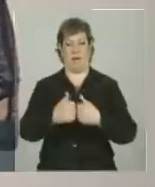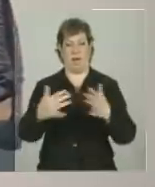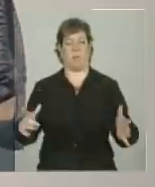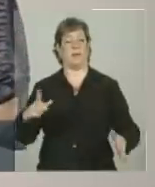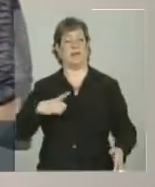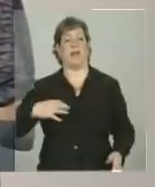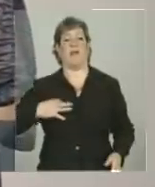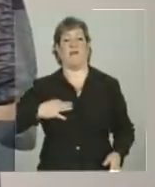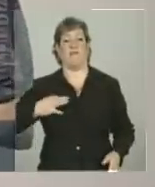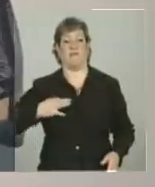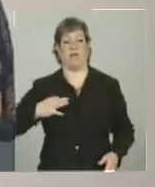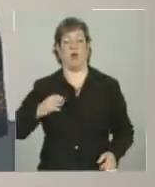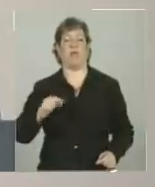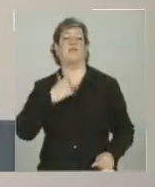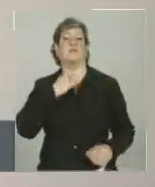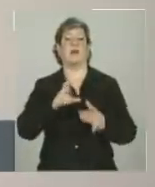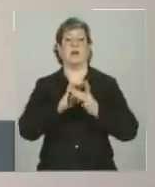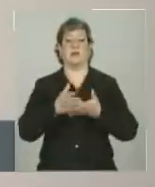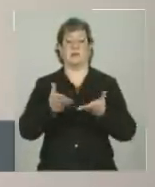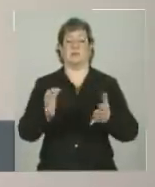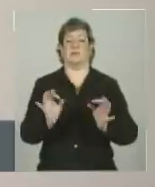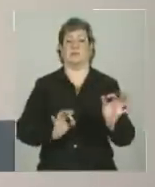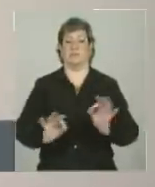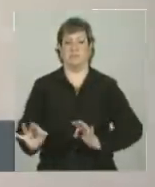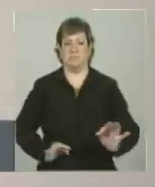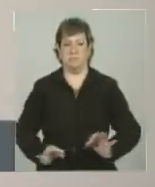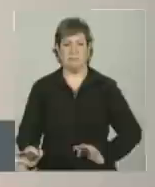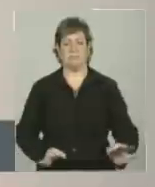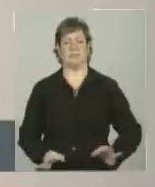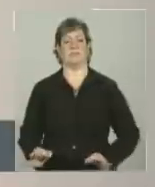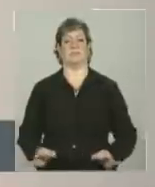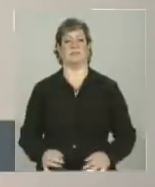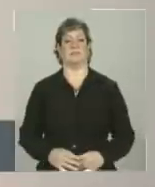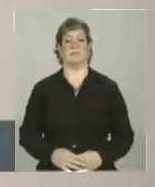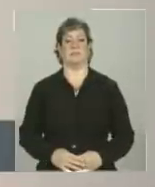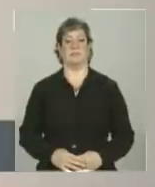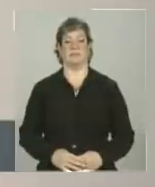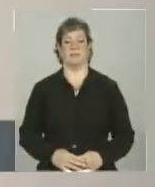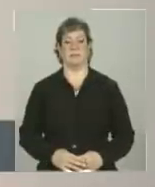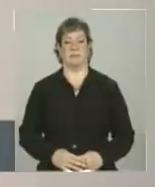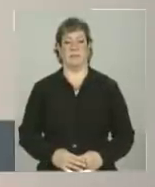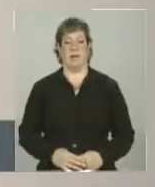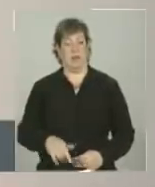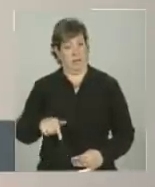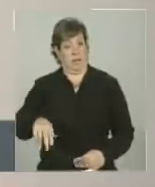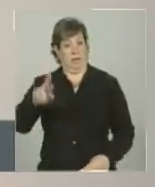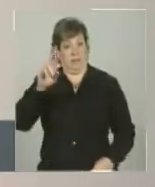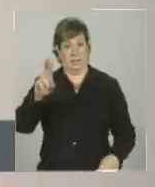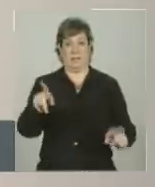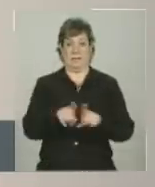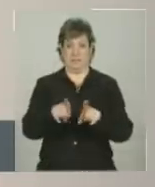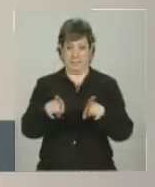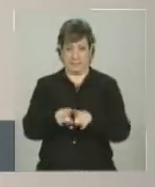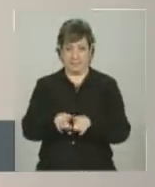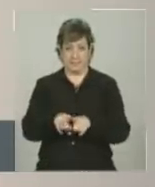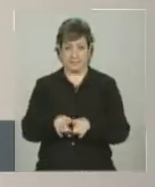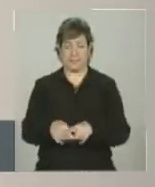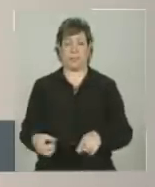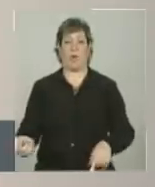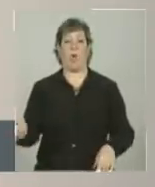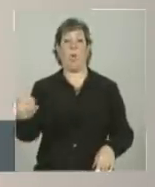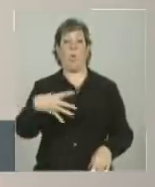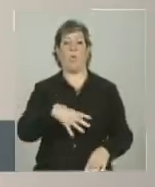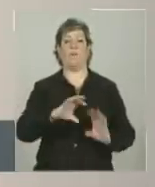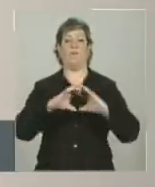e, pela sua forma de organização, ela representa também um novo fórum